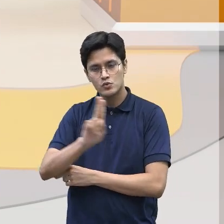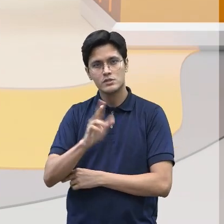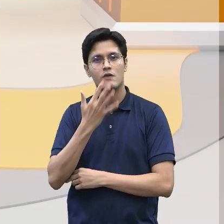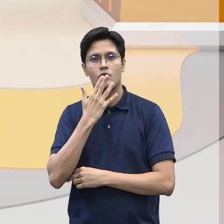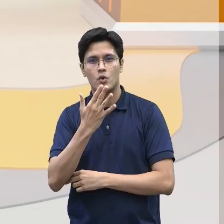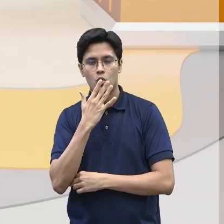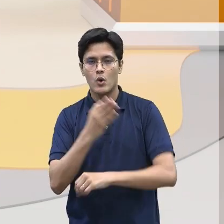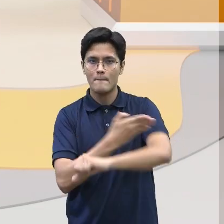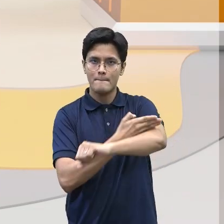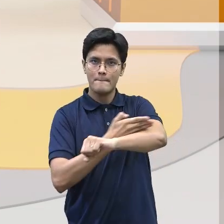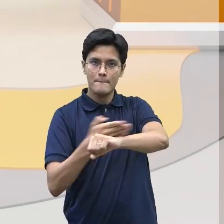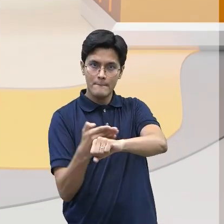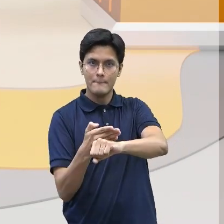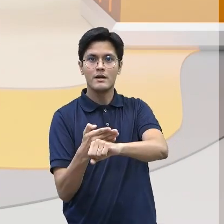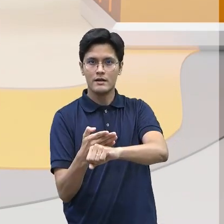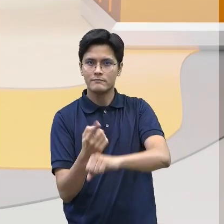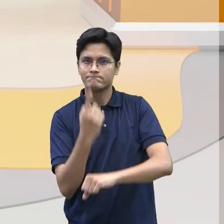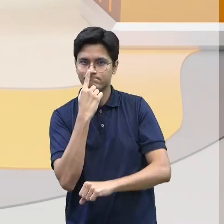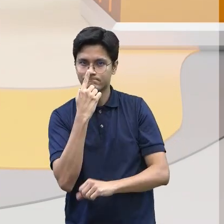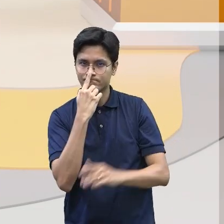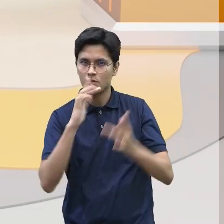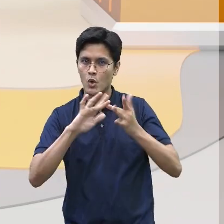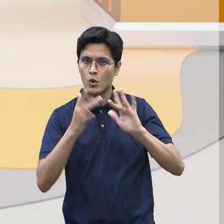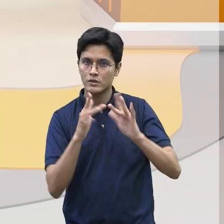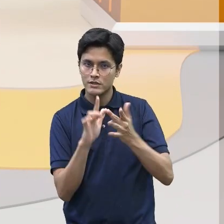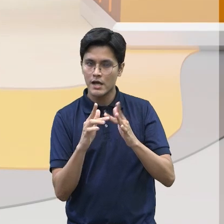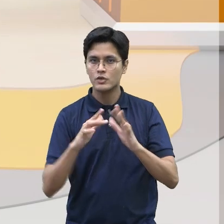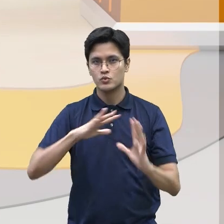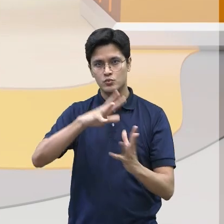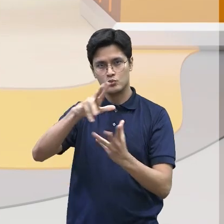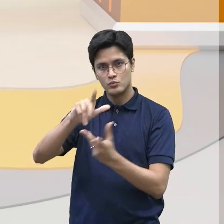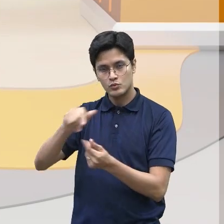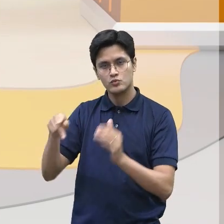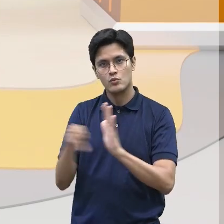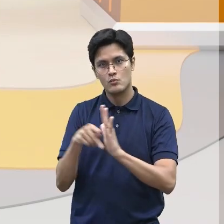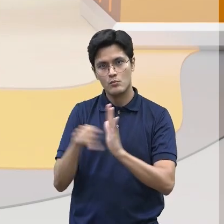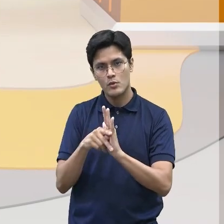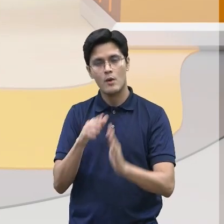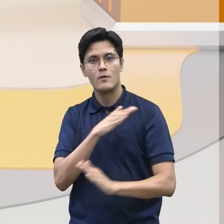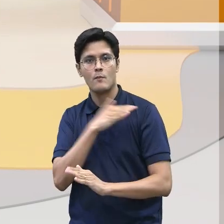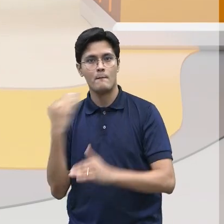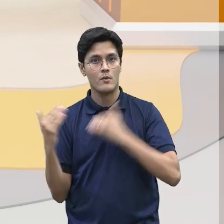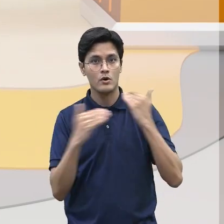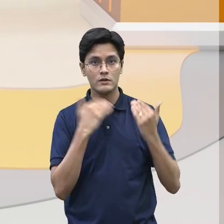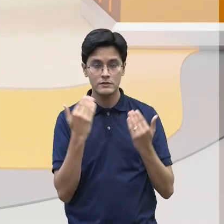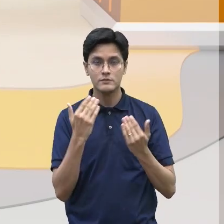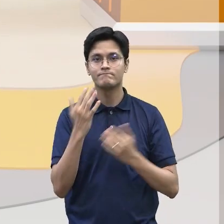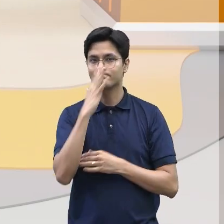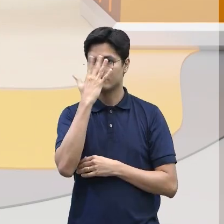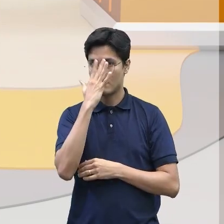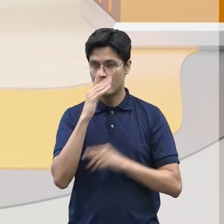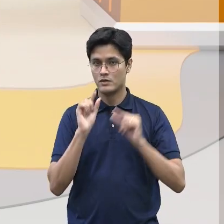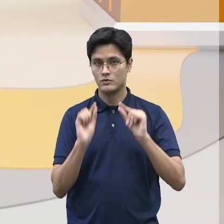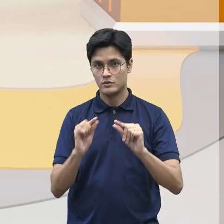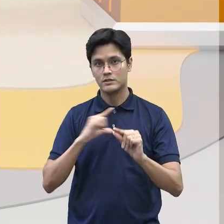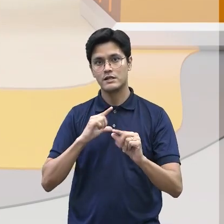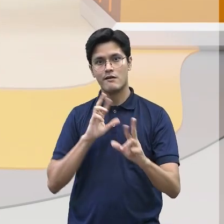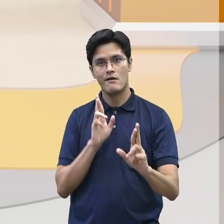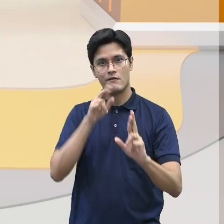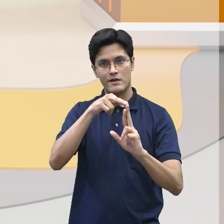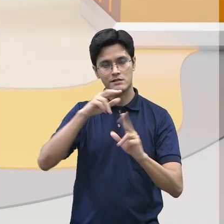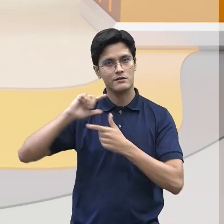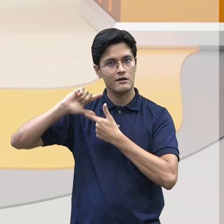para aproximar do mundo dos mortos, certo? Então, essas máscaras fazem referência às